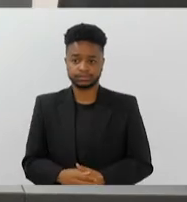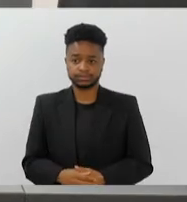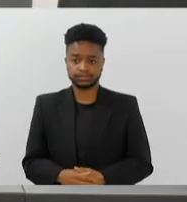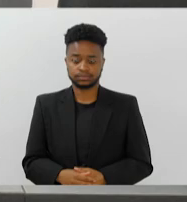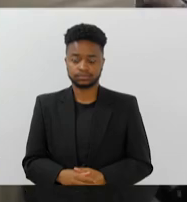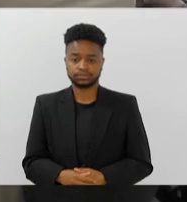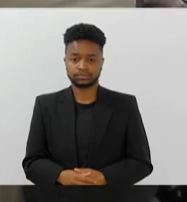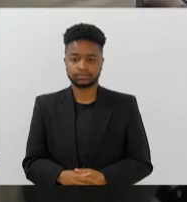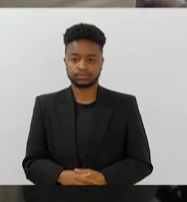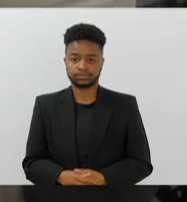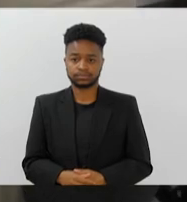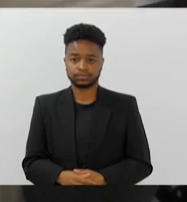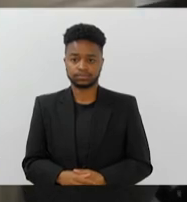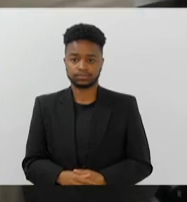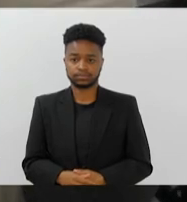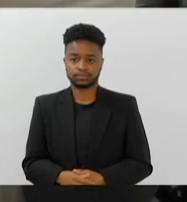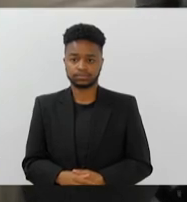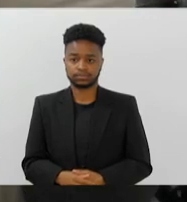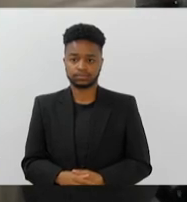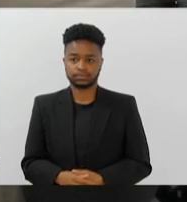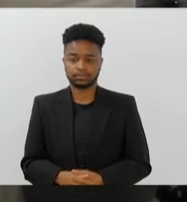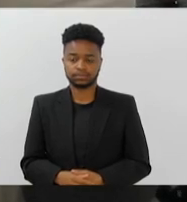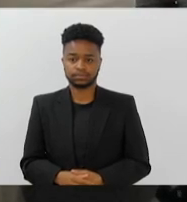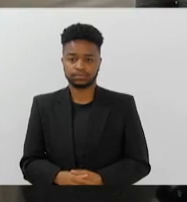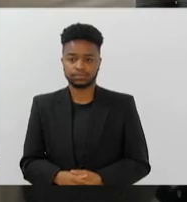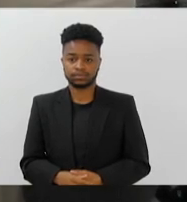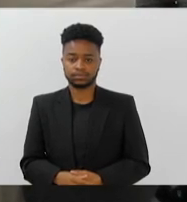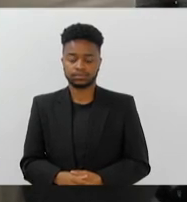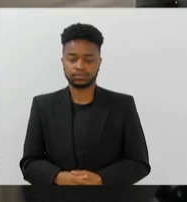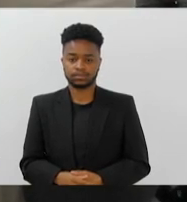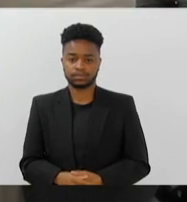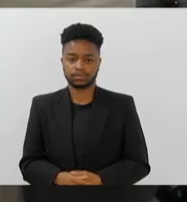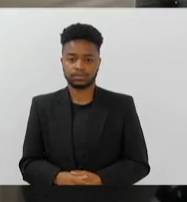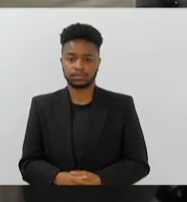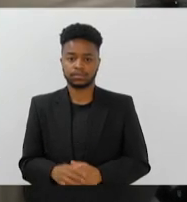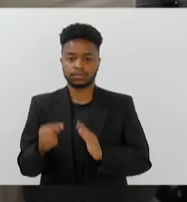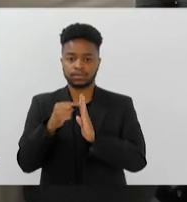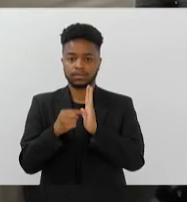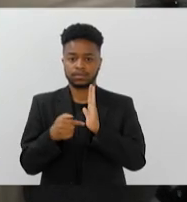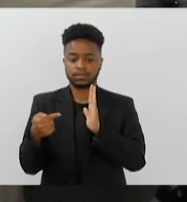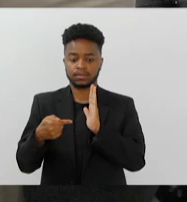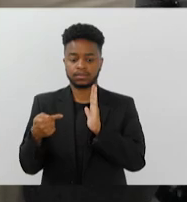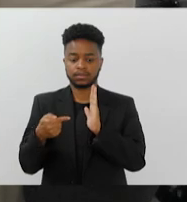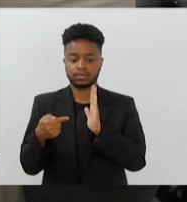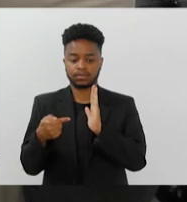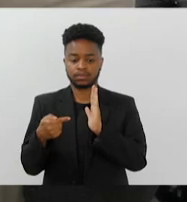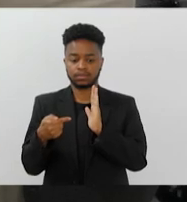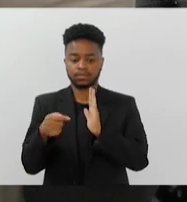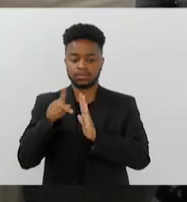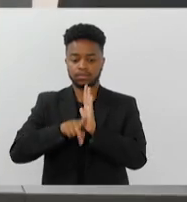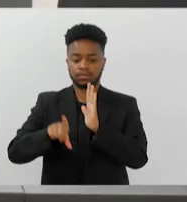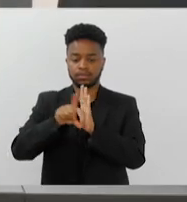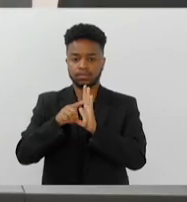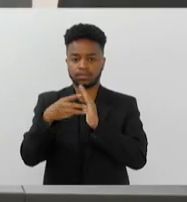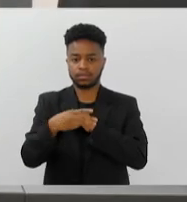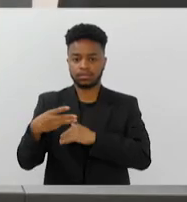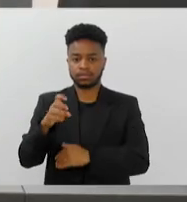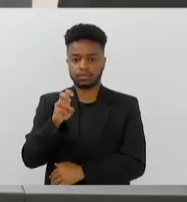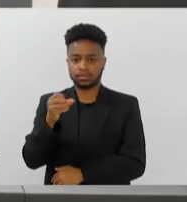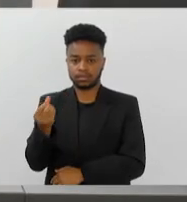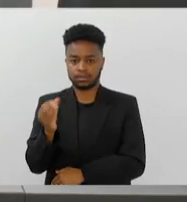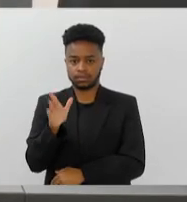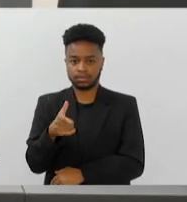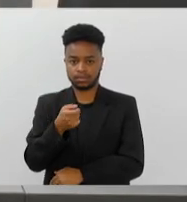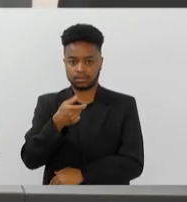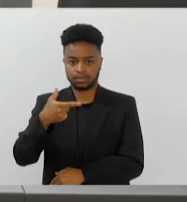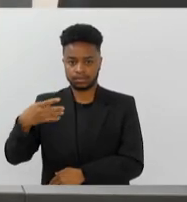na cosmologia médica. Exatamente. Item 7 da pauta. Projeto de lei 3356 de